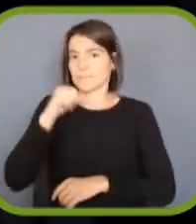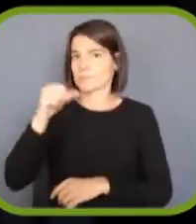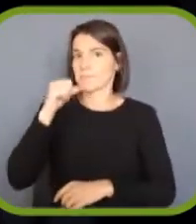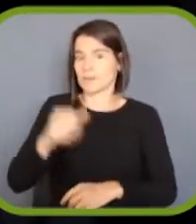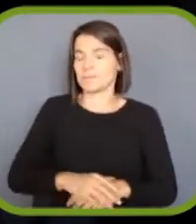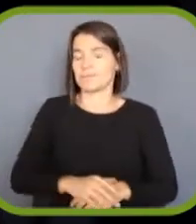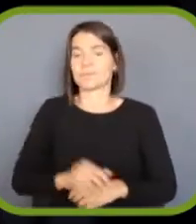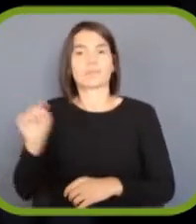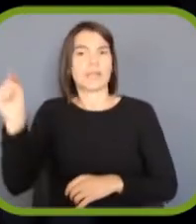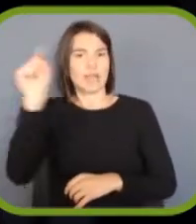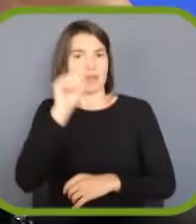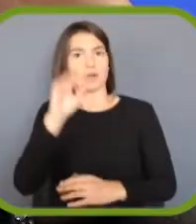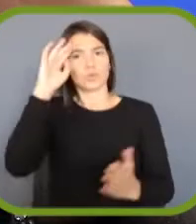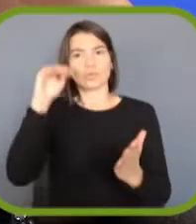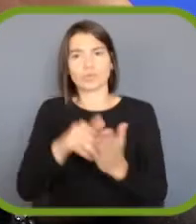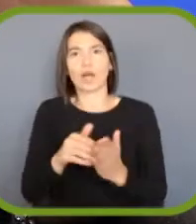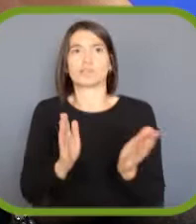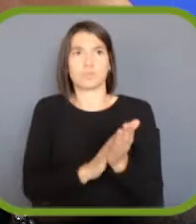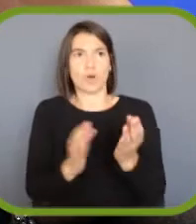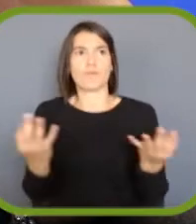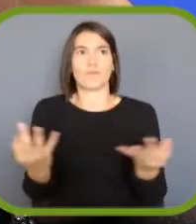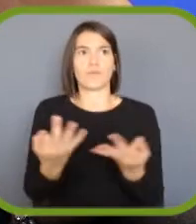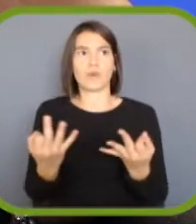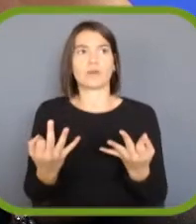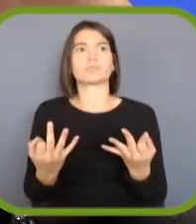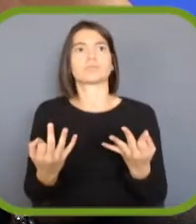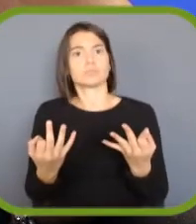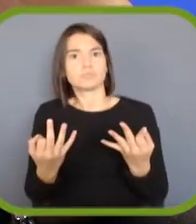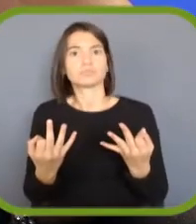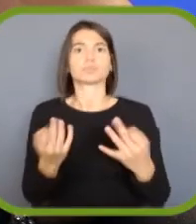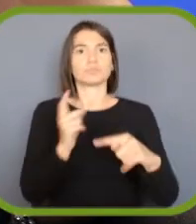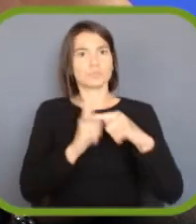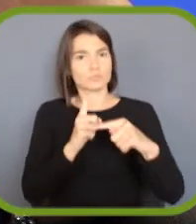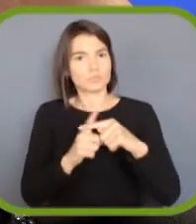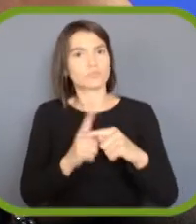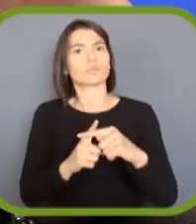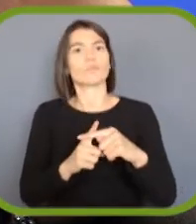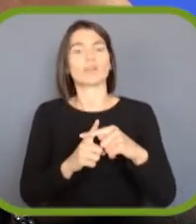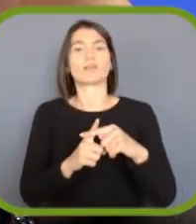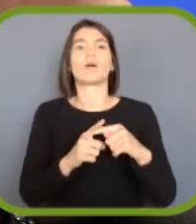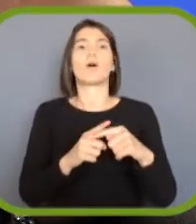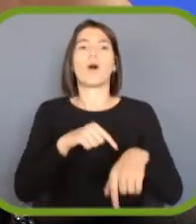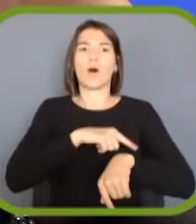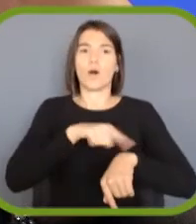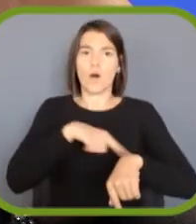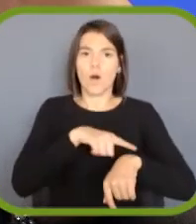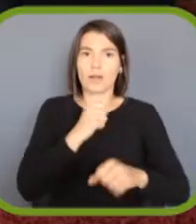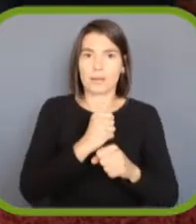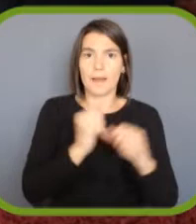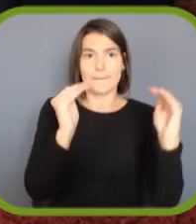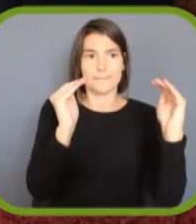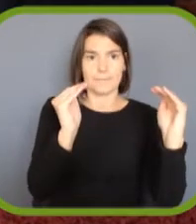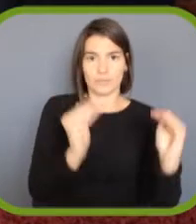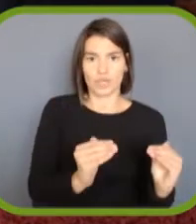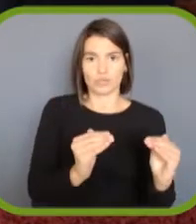uma consensualização total. Há resultados que evidenciam efetivamente que há uma relação virtuosa